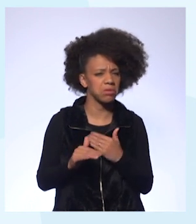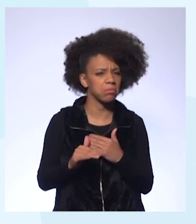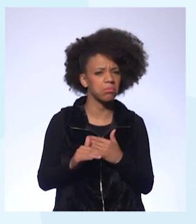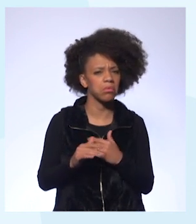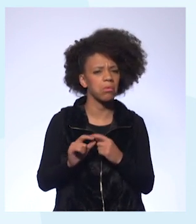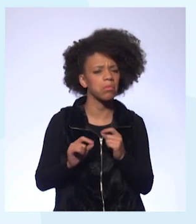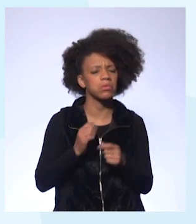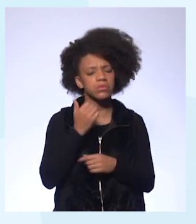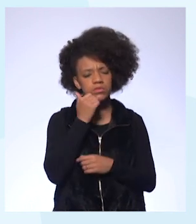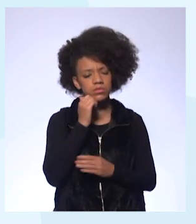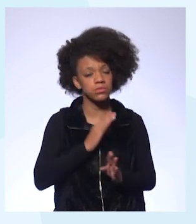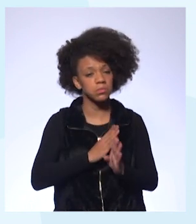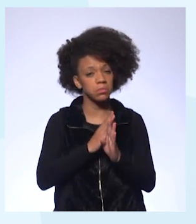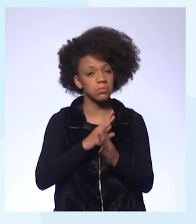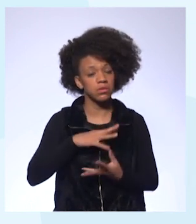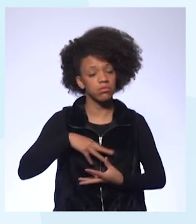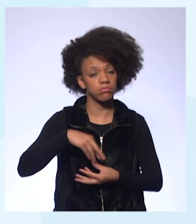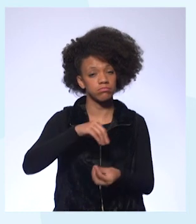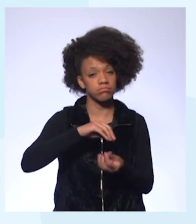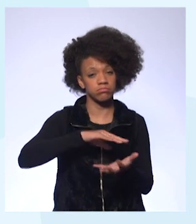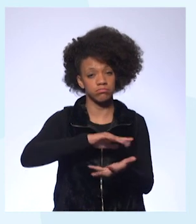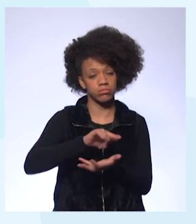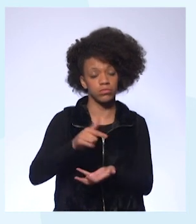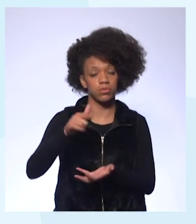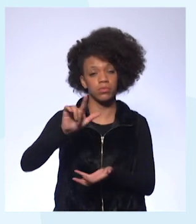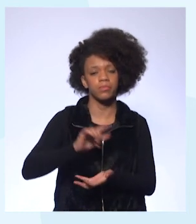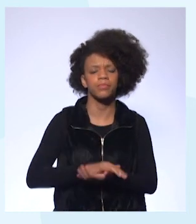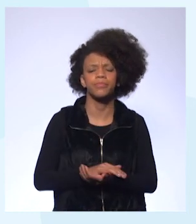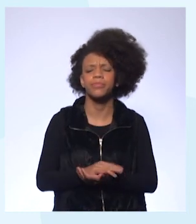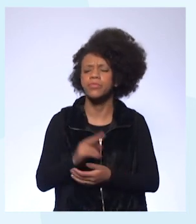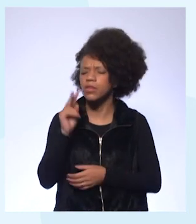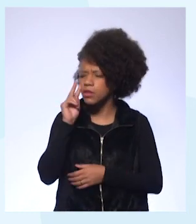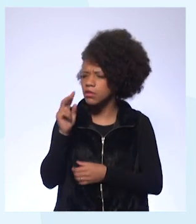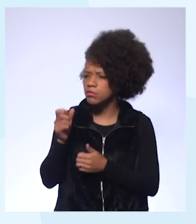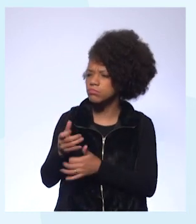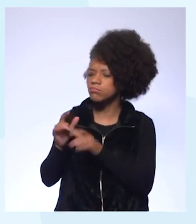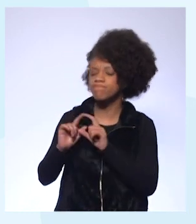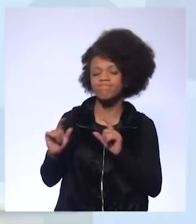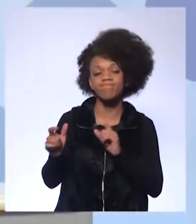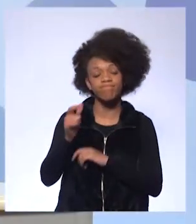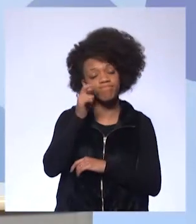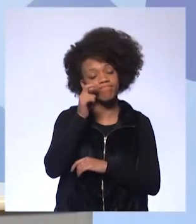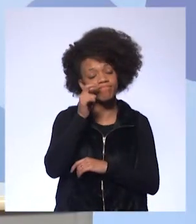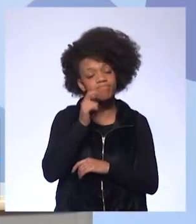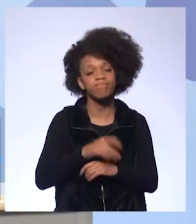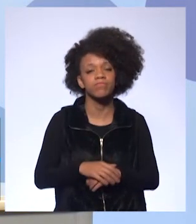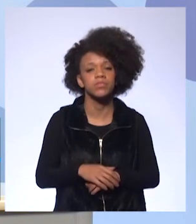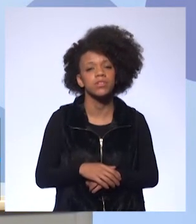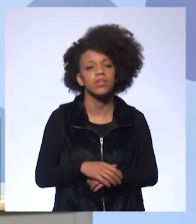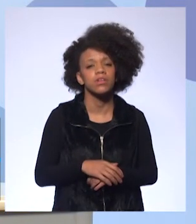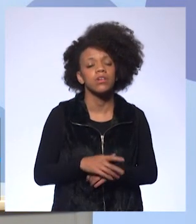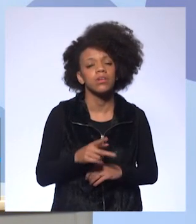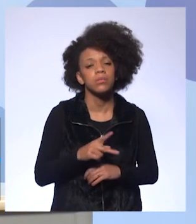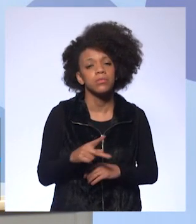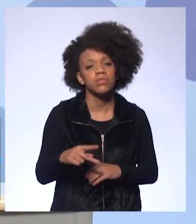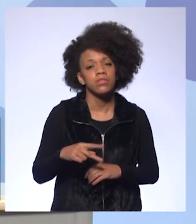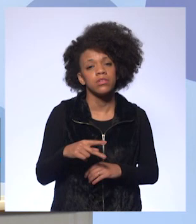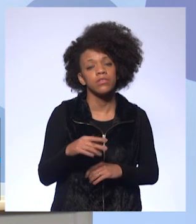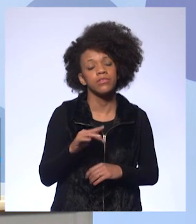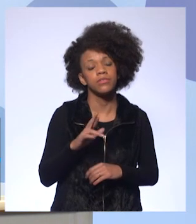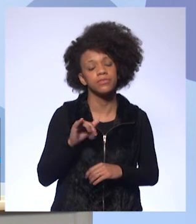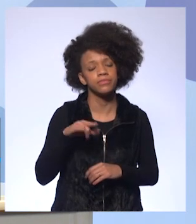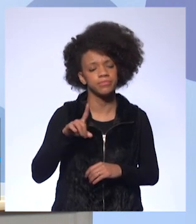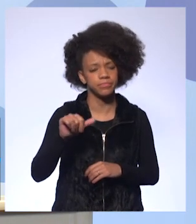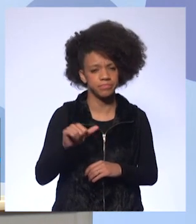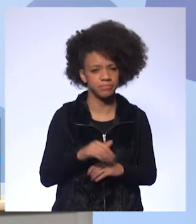acho que os cientistas encontraram vida em outro planeta quando você tava falando eu achei uma frase aqui bem interessante da professora Fernanda